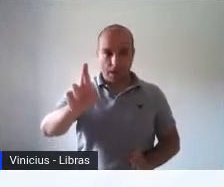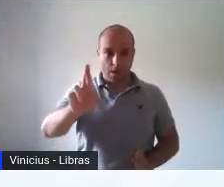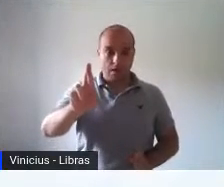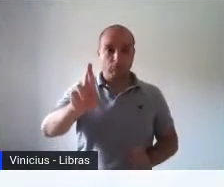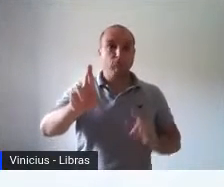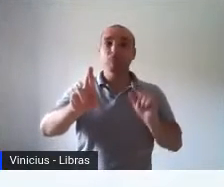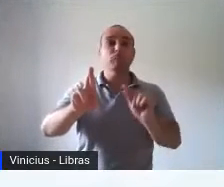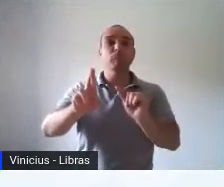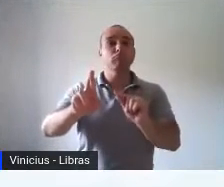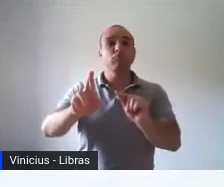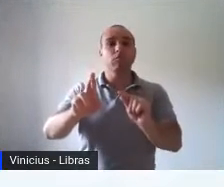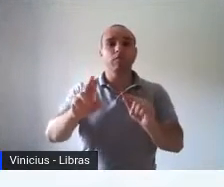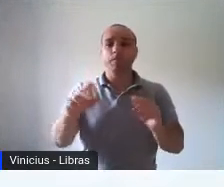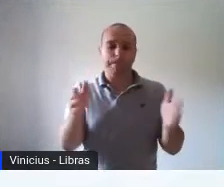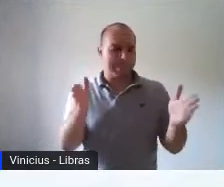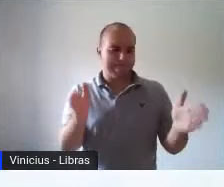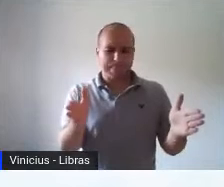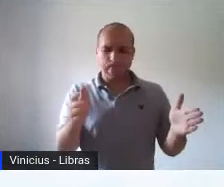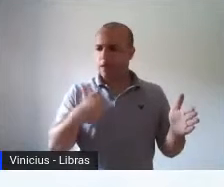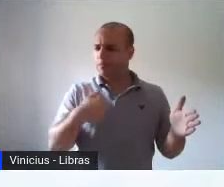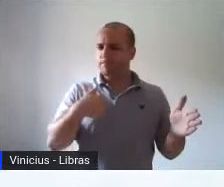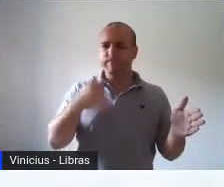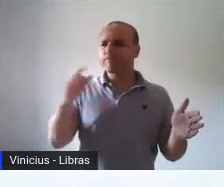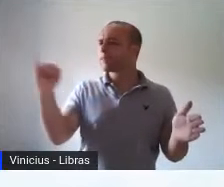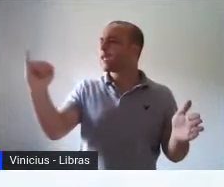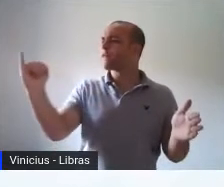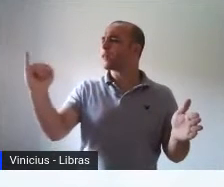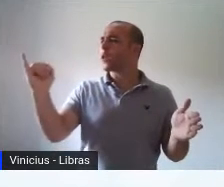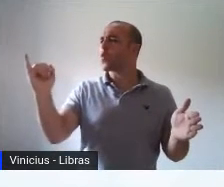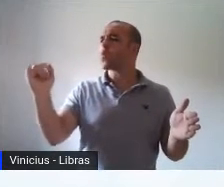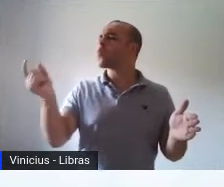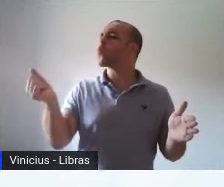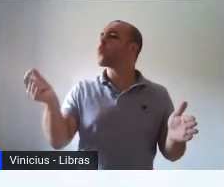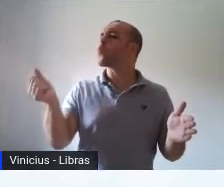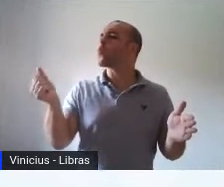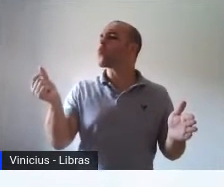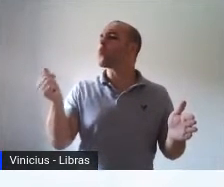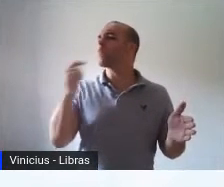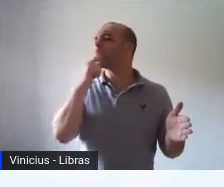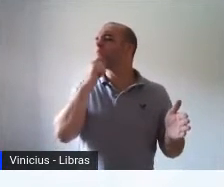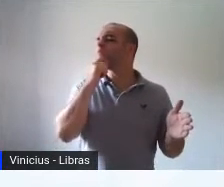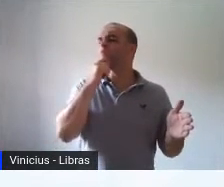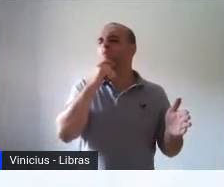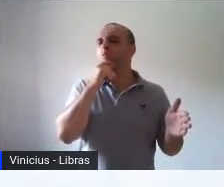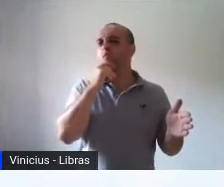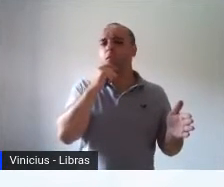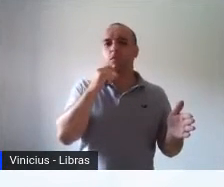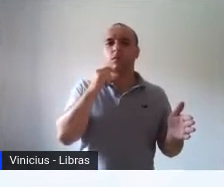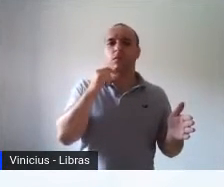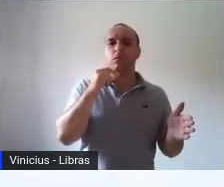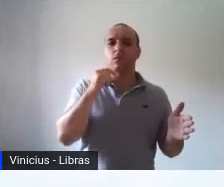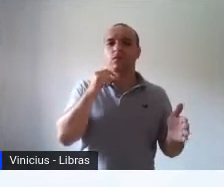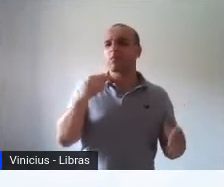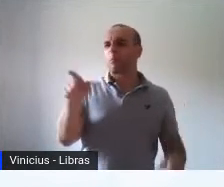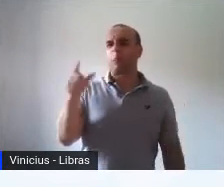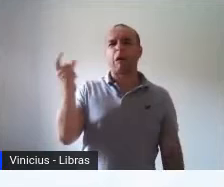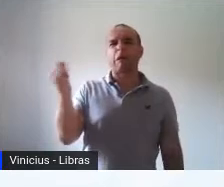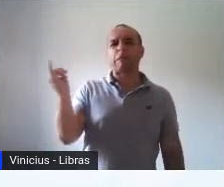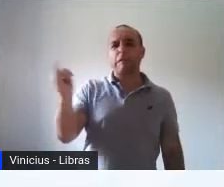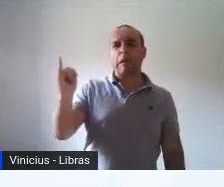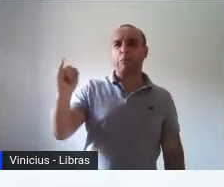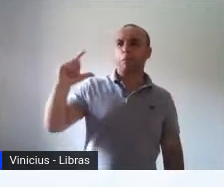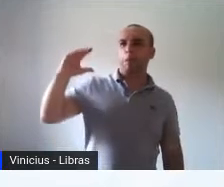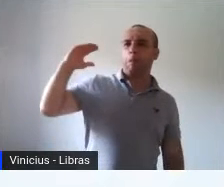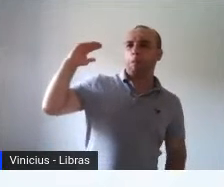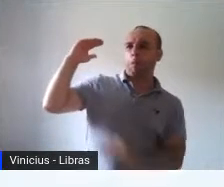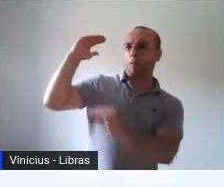acabou corrigindo e mandando para o Congresso votar um valor do salário mínimo, um reajuste inferior às estimativas